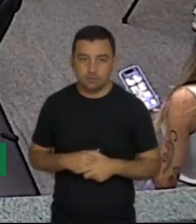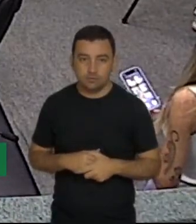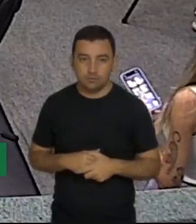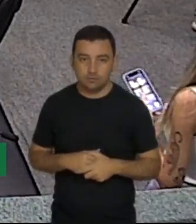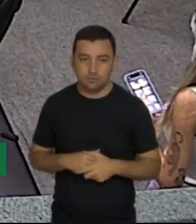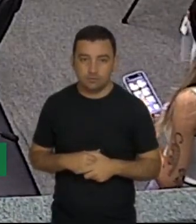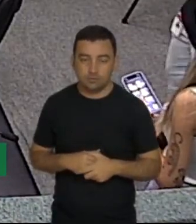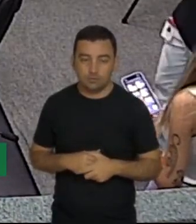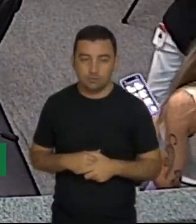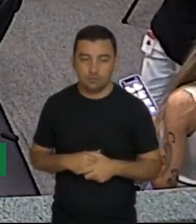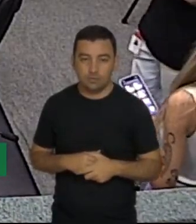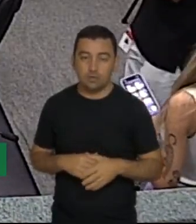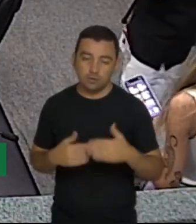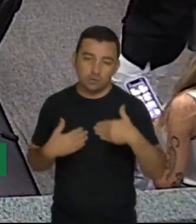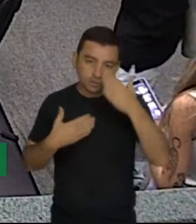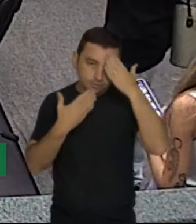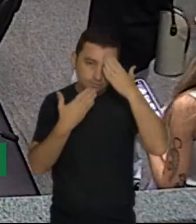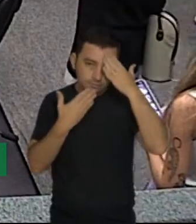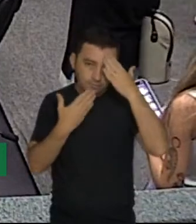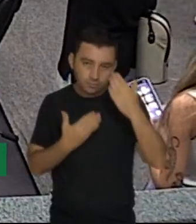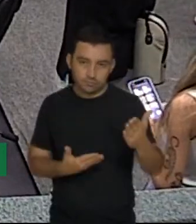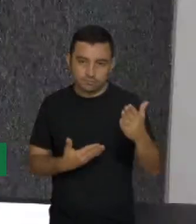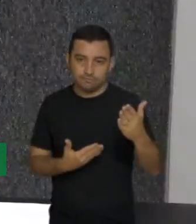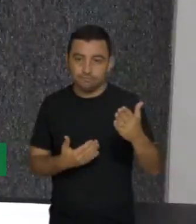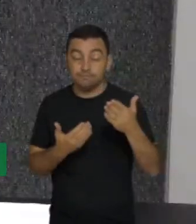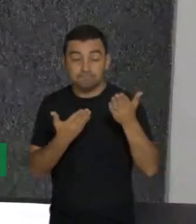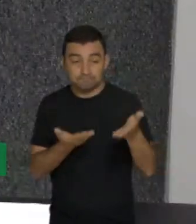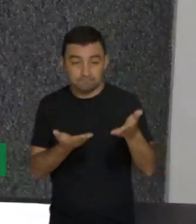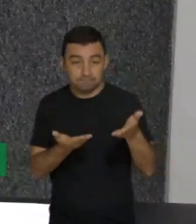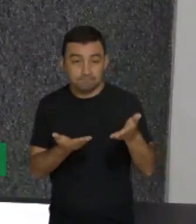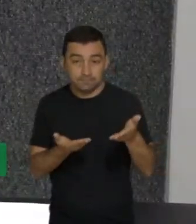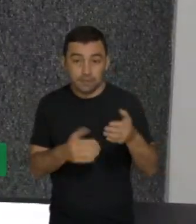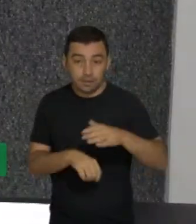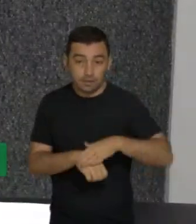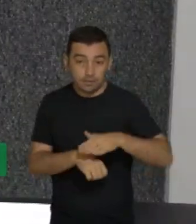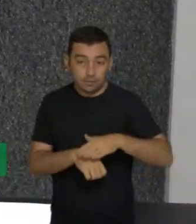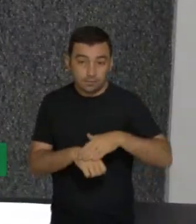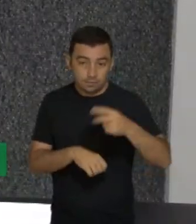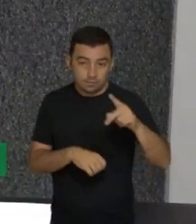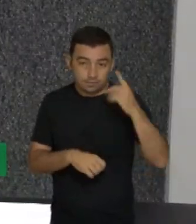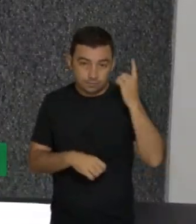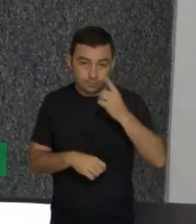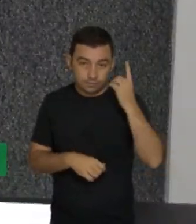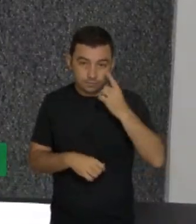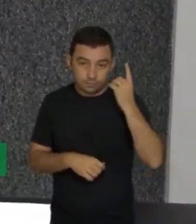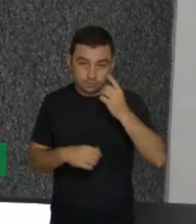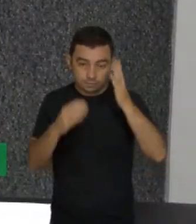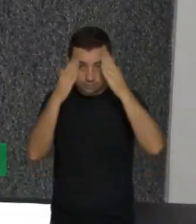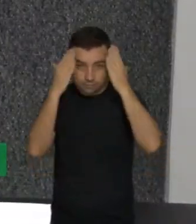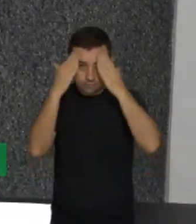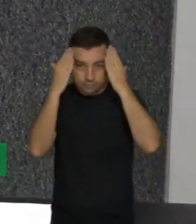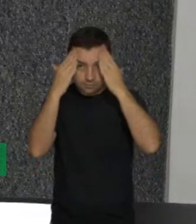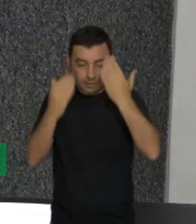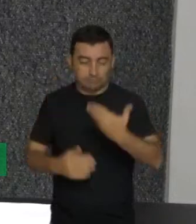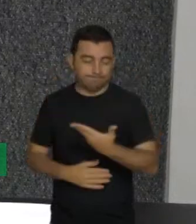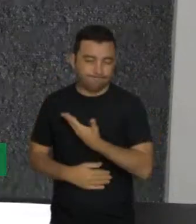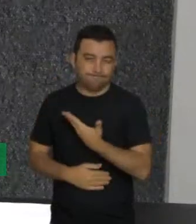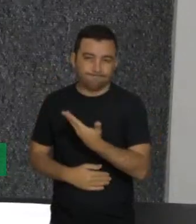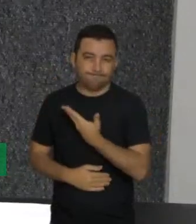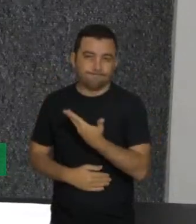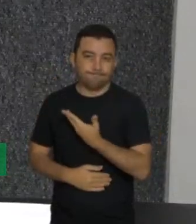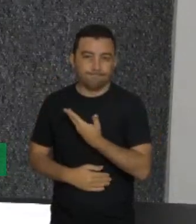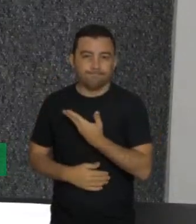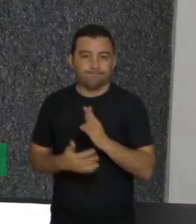eu eu agradeço a manifestação eh do deputado Zé Milton cheffer meu amigo